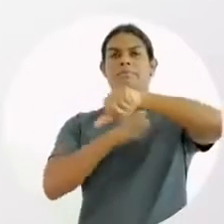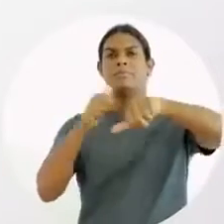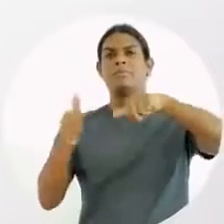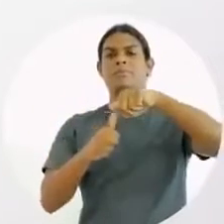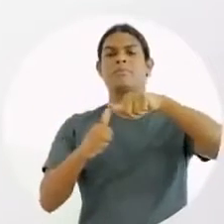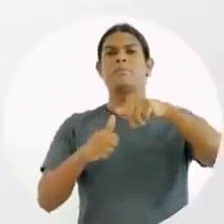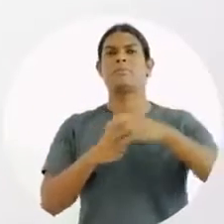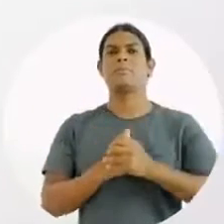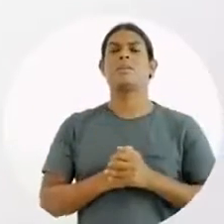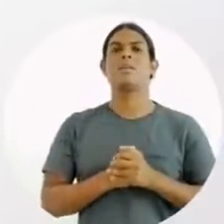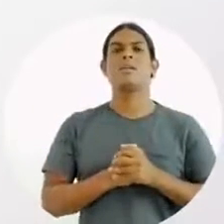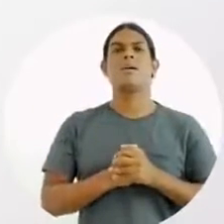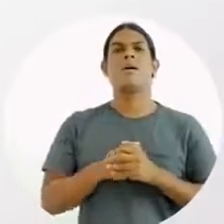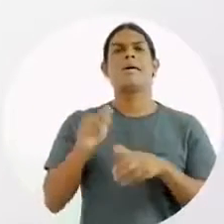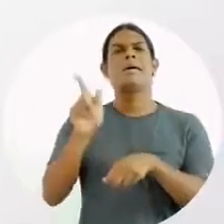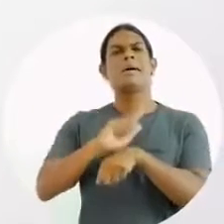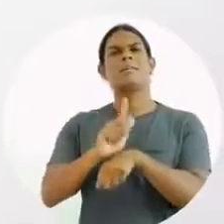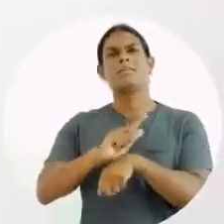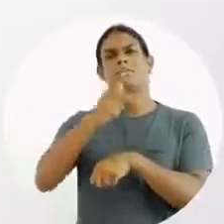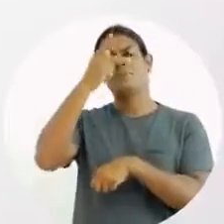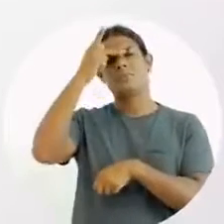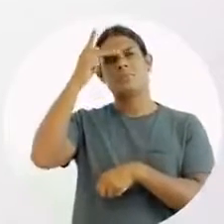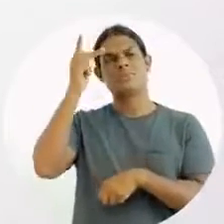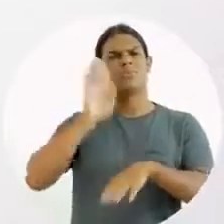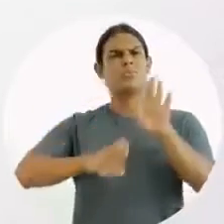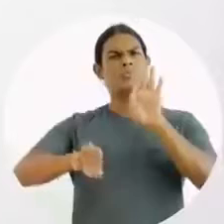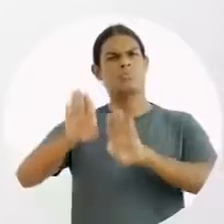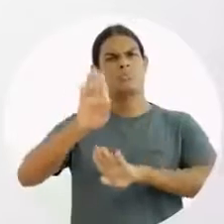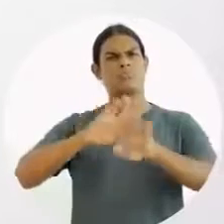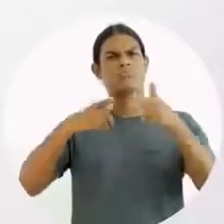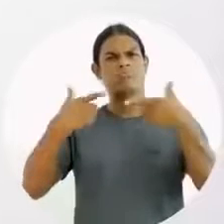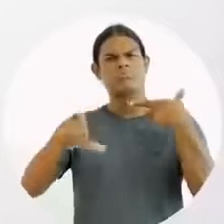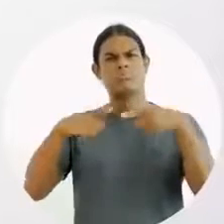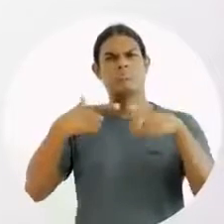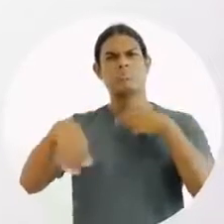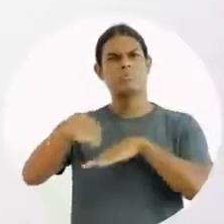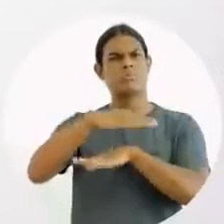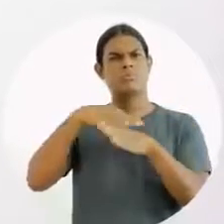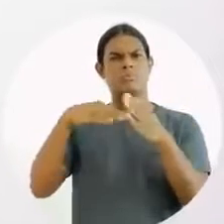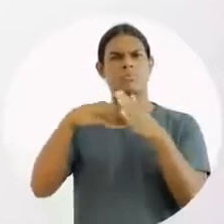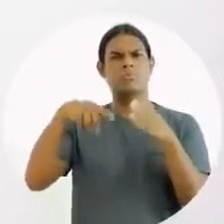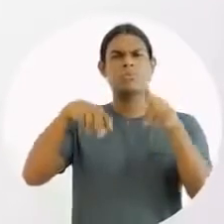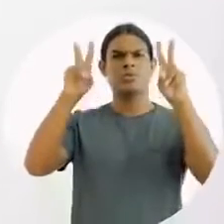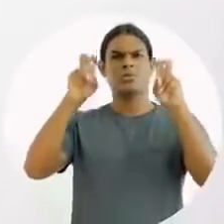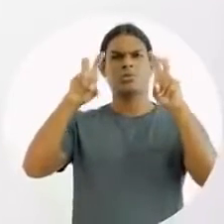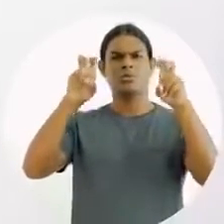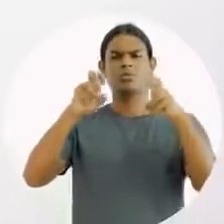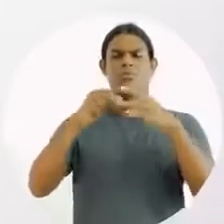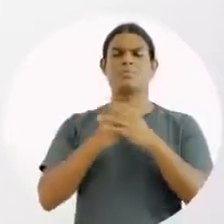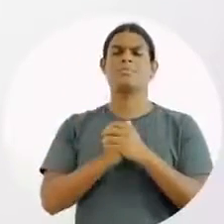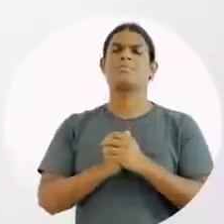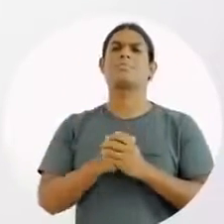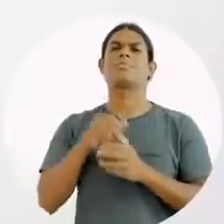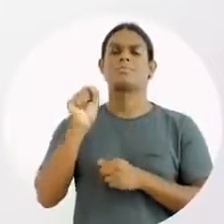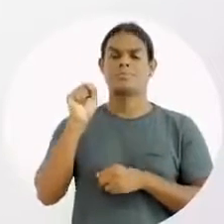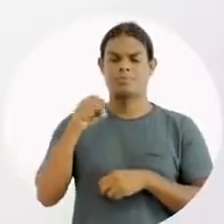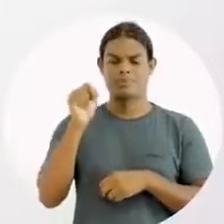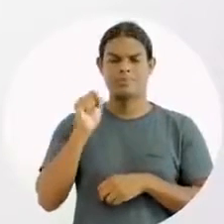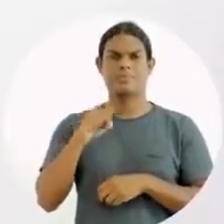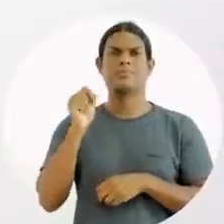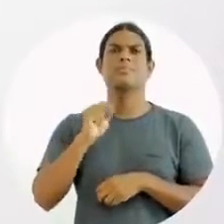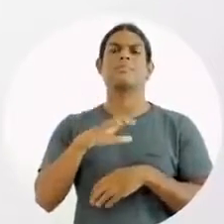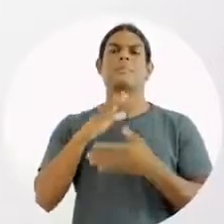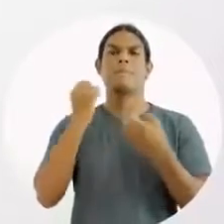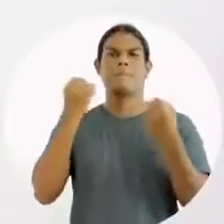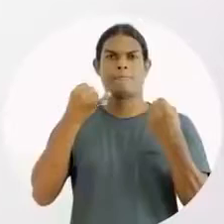mudança. Daniela, a gestão de pessoas cuida disso tudo? Cuida, no seu devido tempo, na sua devida forma. Como seria